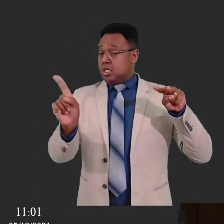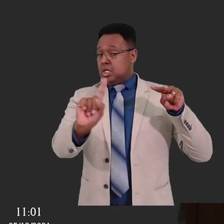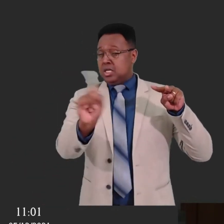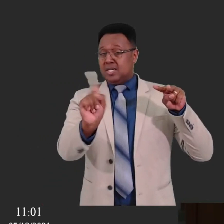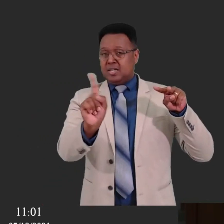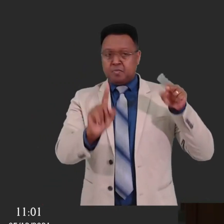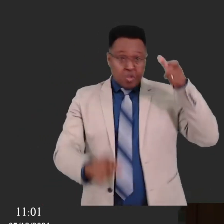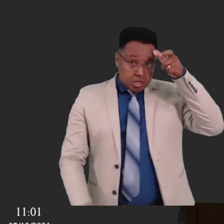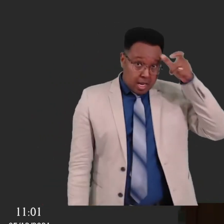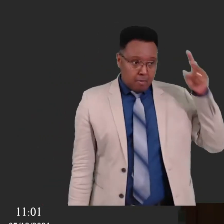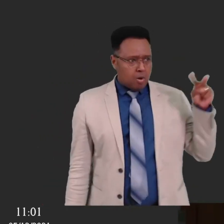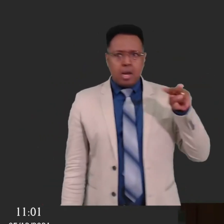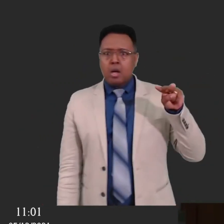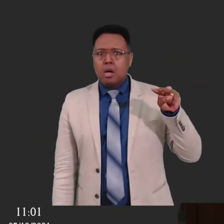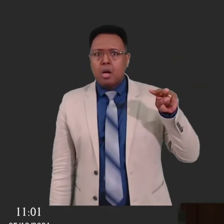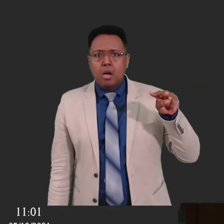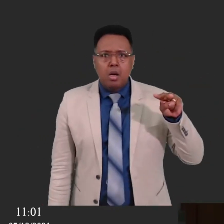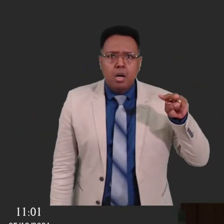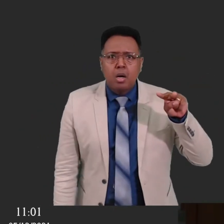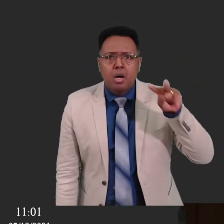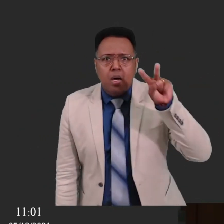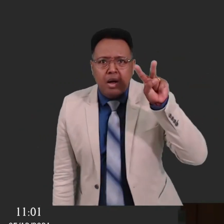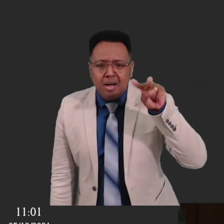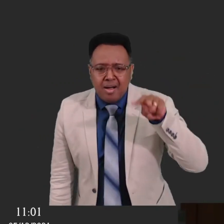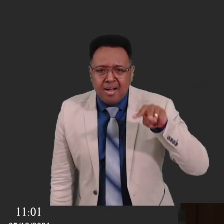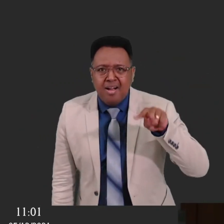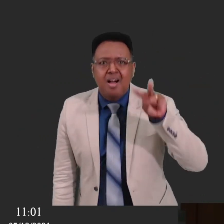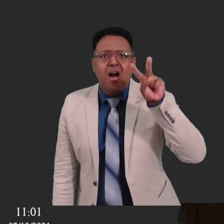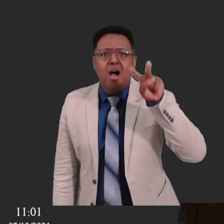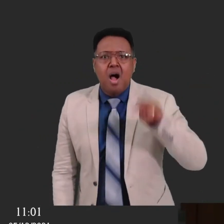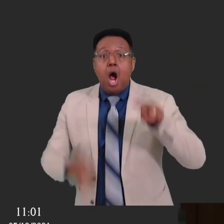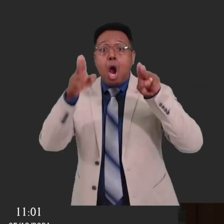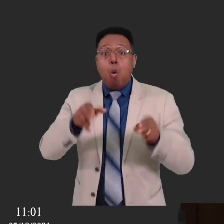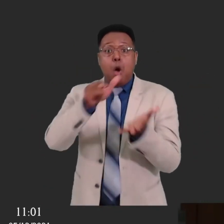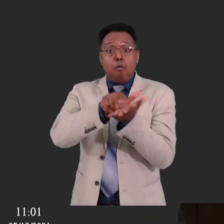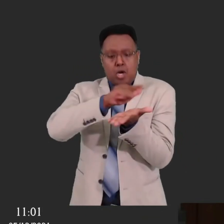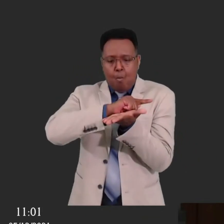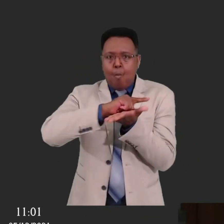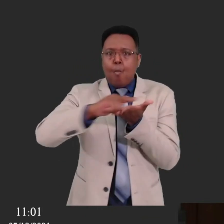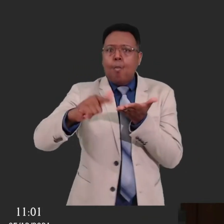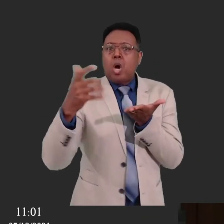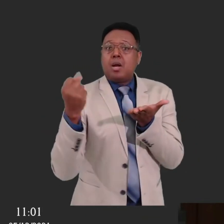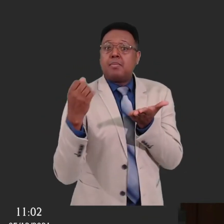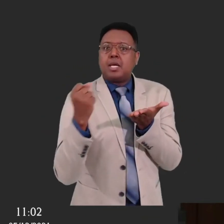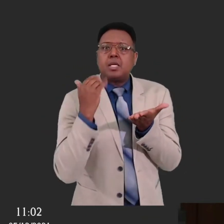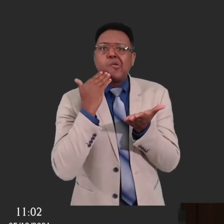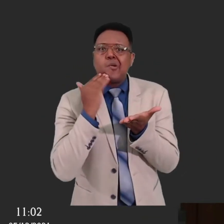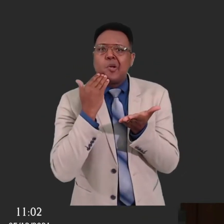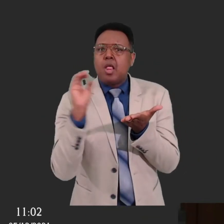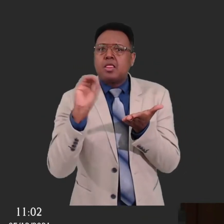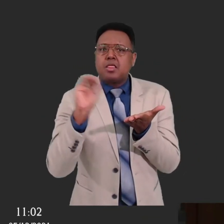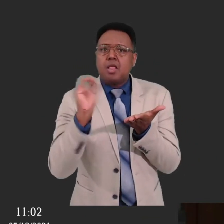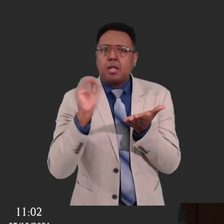Não, ele vai te olhar e ver uma folha branca, limpa, sem defeito, sem com